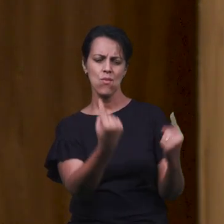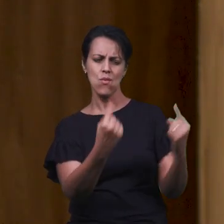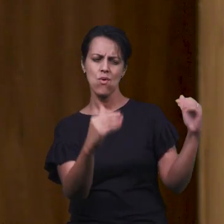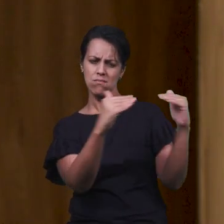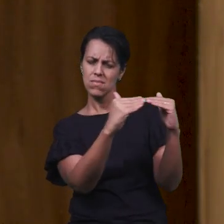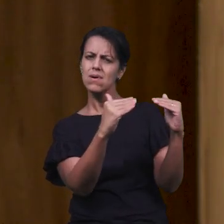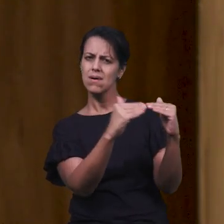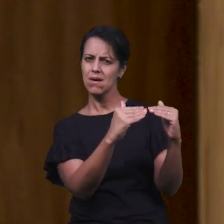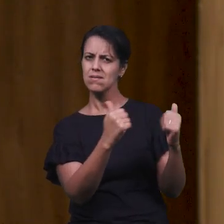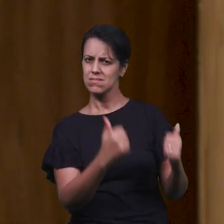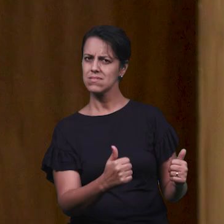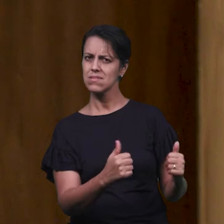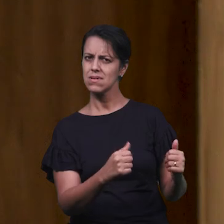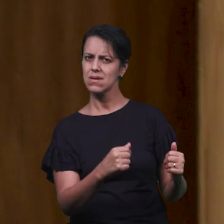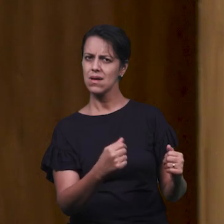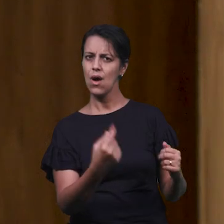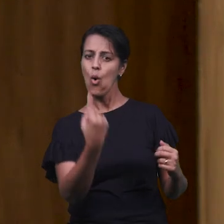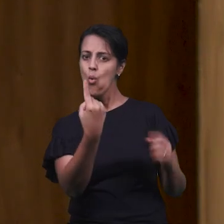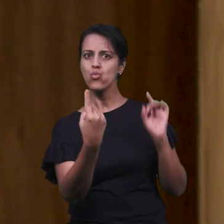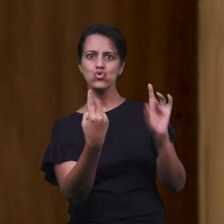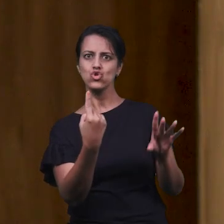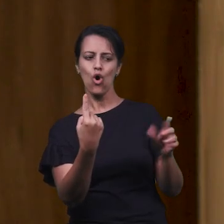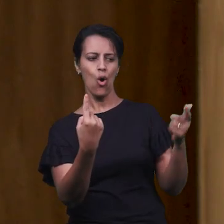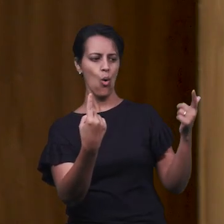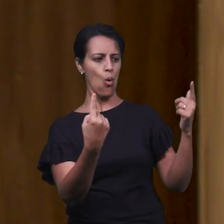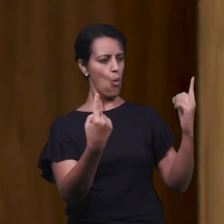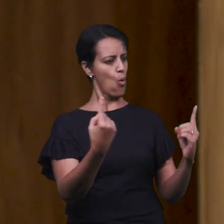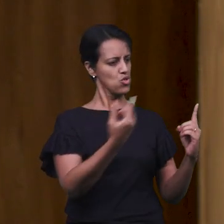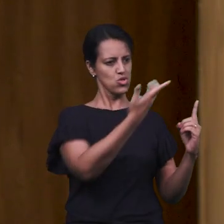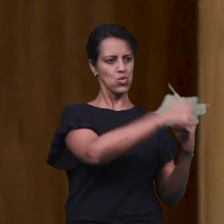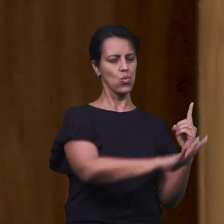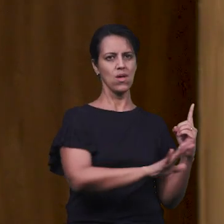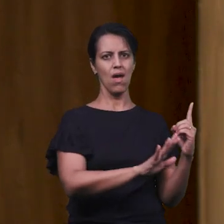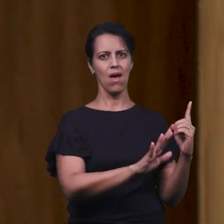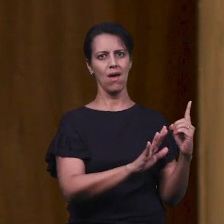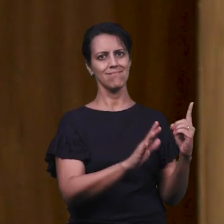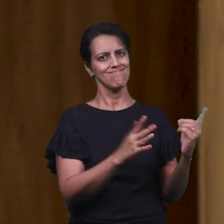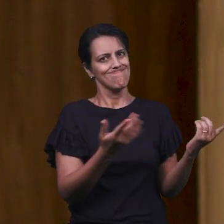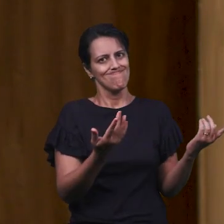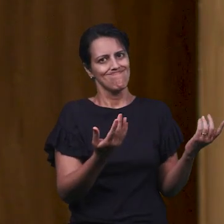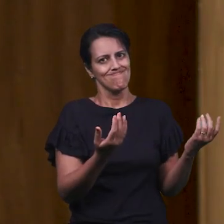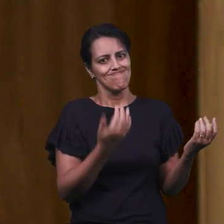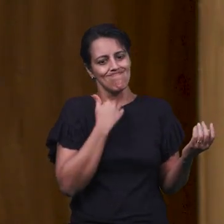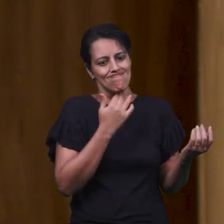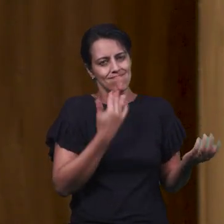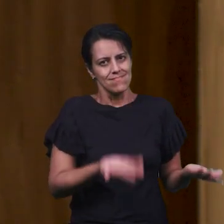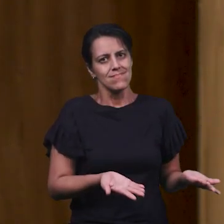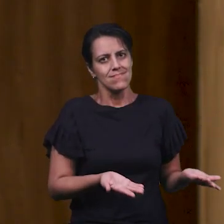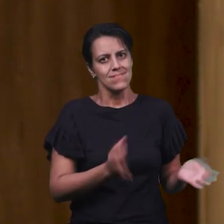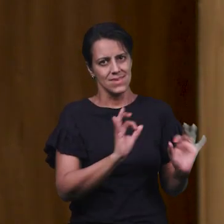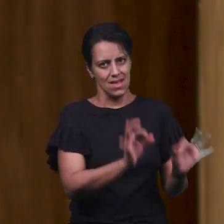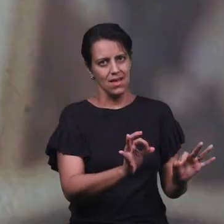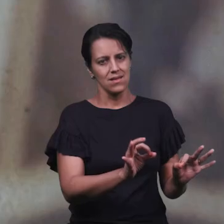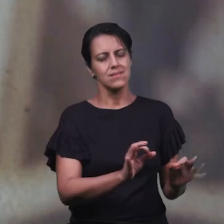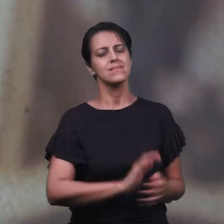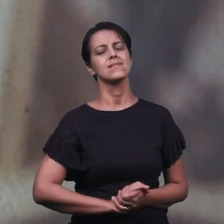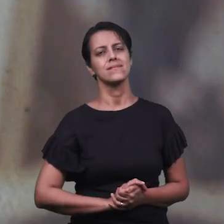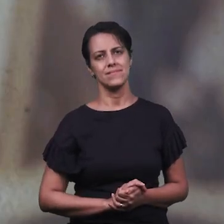uma parte apenas querer esse método, da forma adequada, se a outra não quiser. Seria isso?